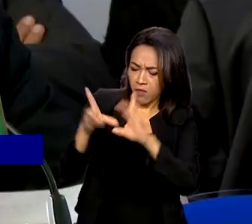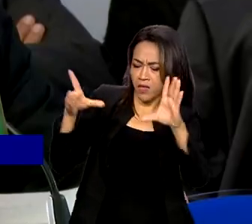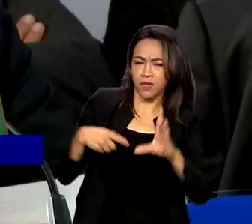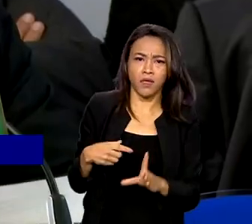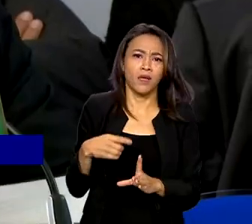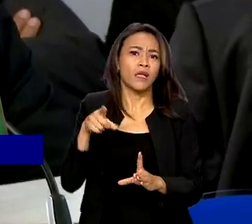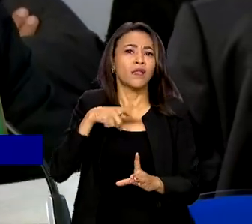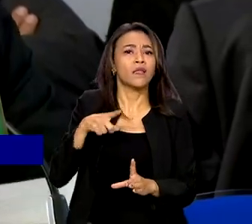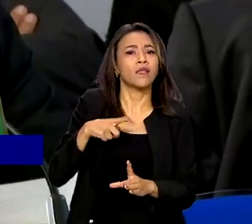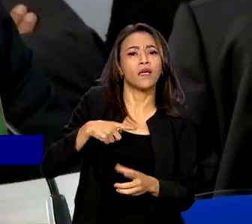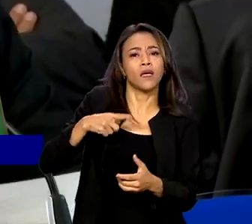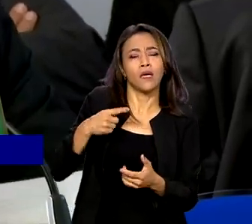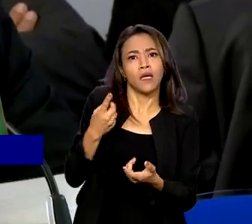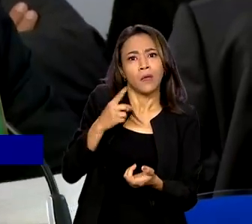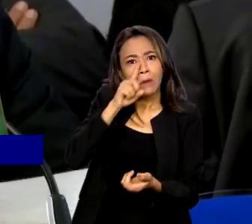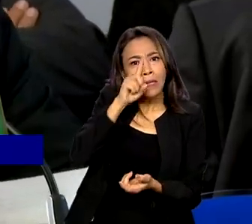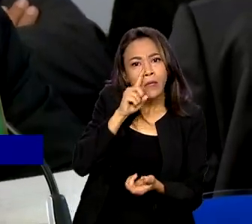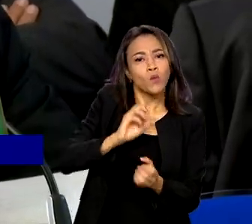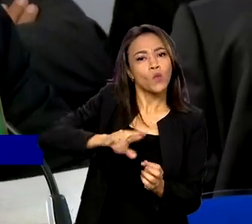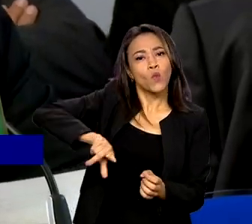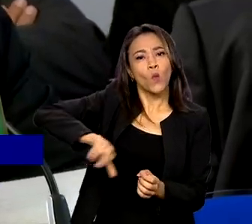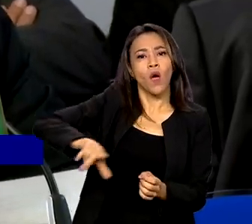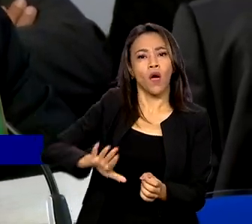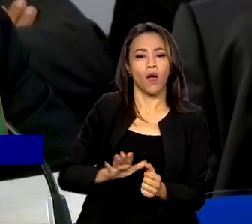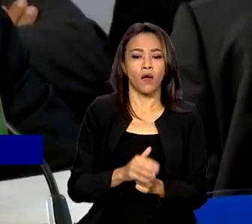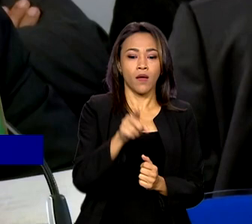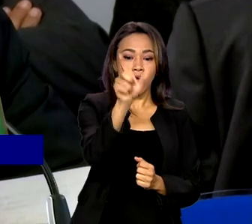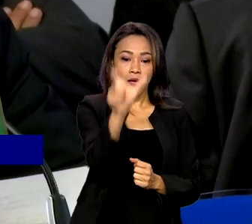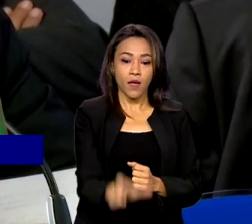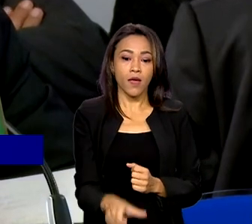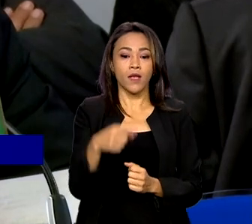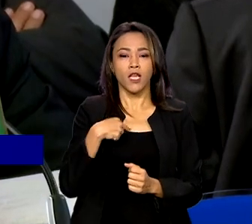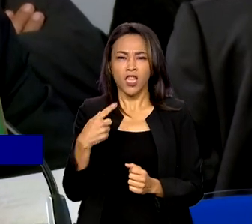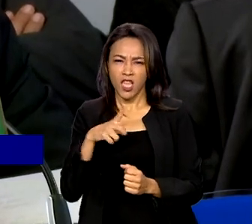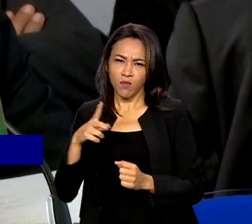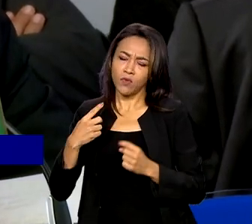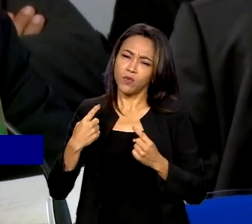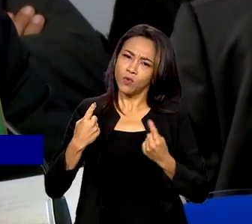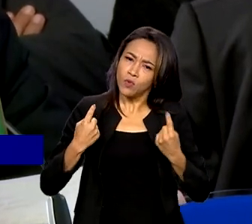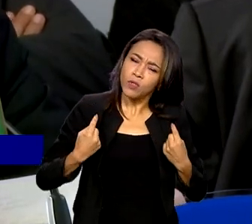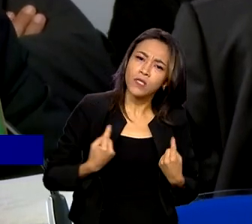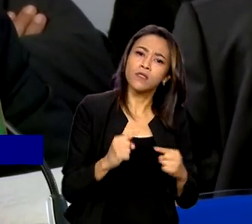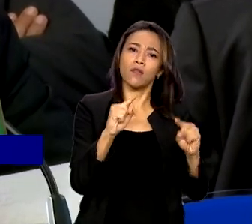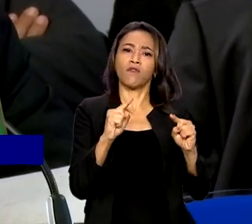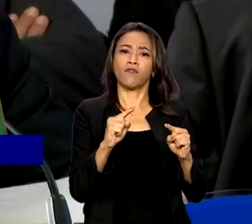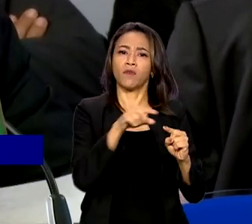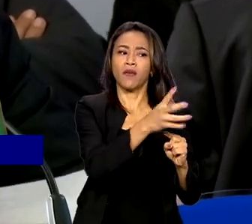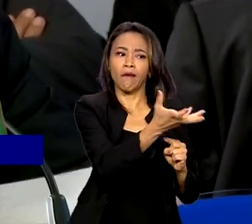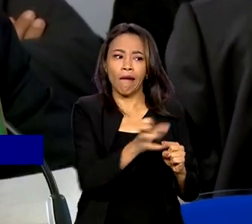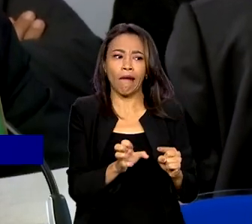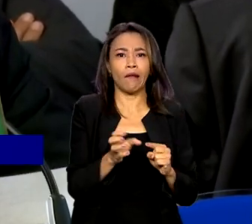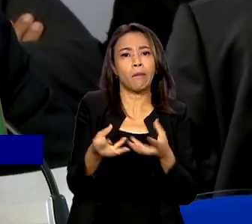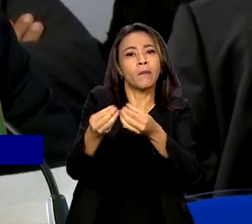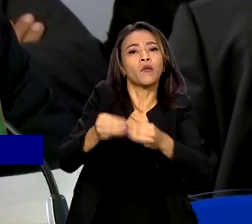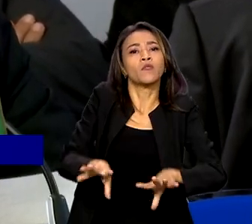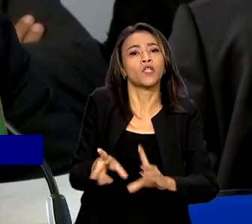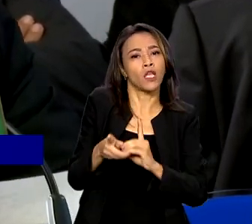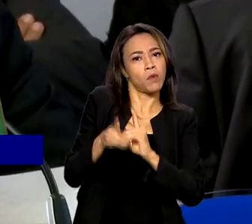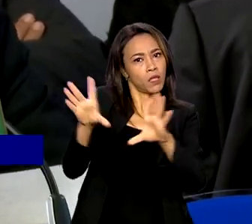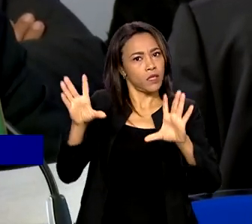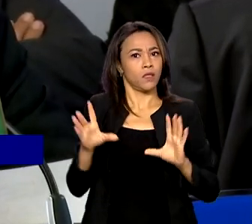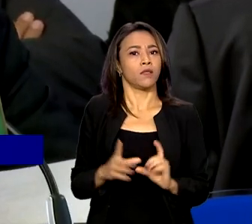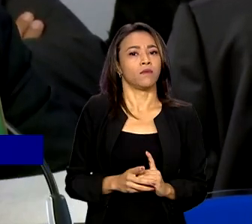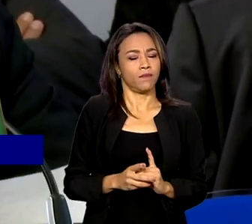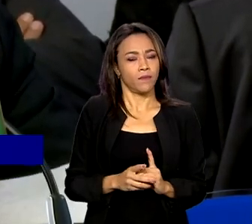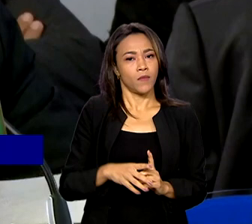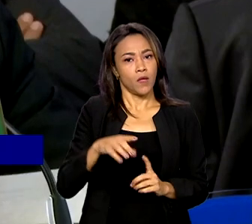ameaçada. Temos o desafio de enfrentar todos os que tentam se apropriar e perverter a democracia.